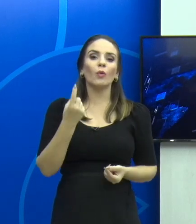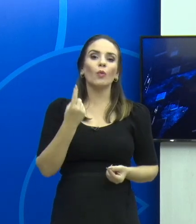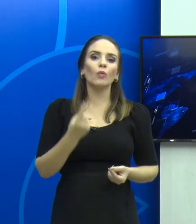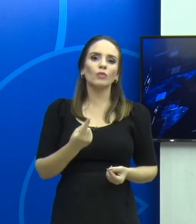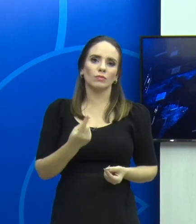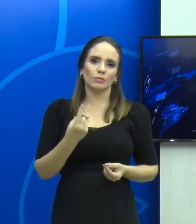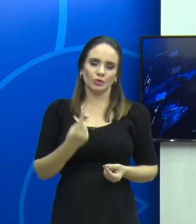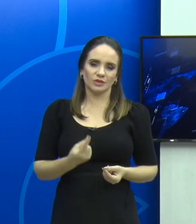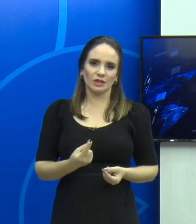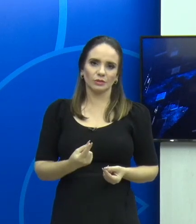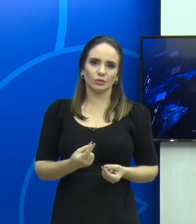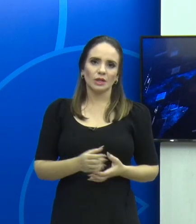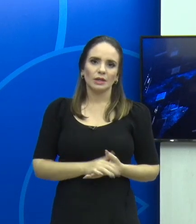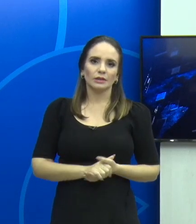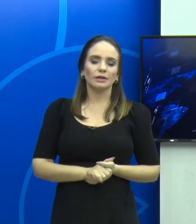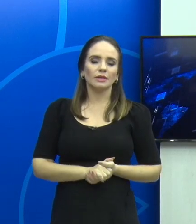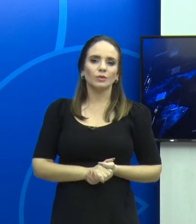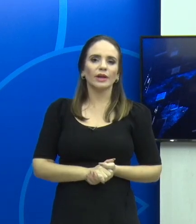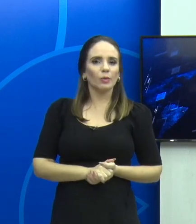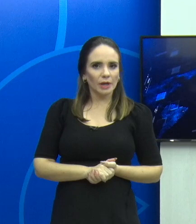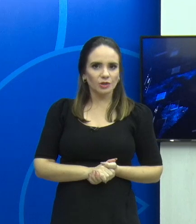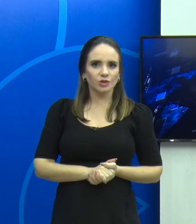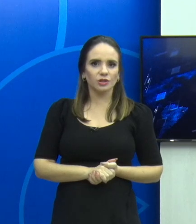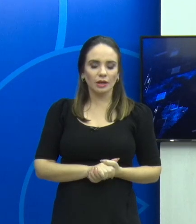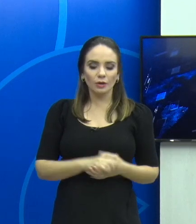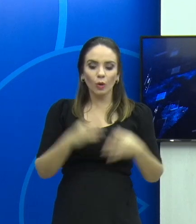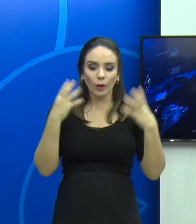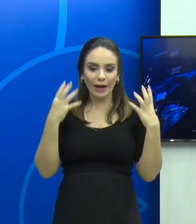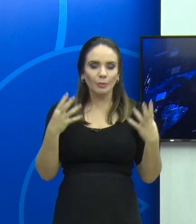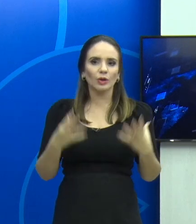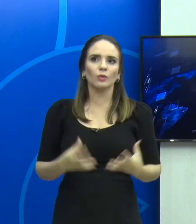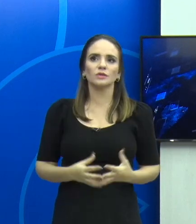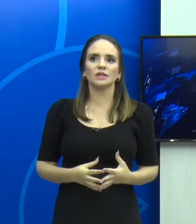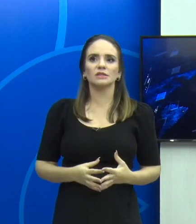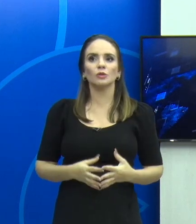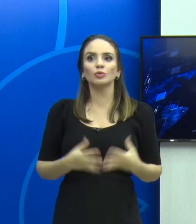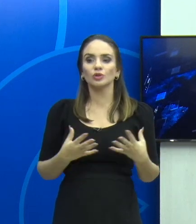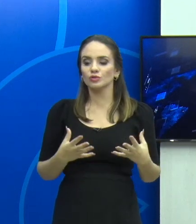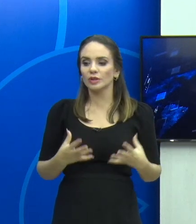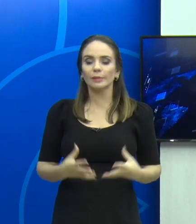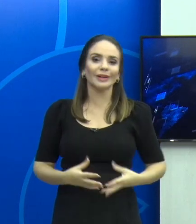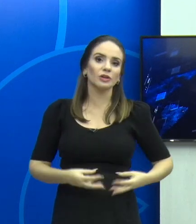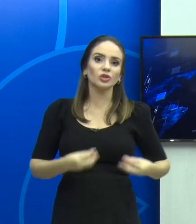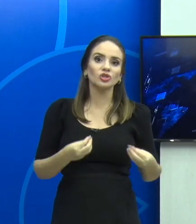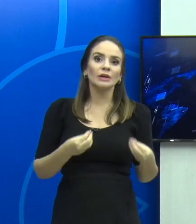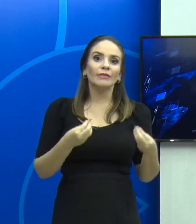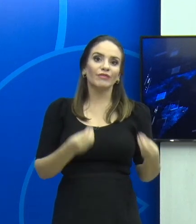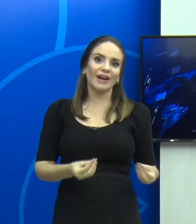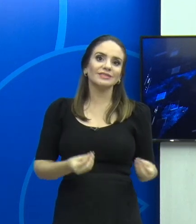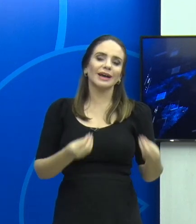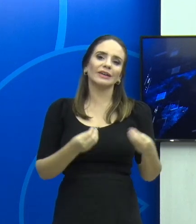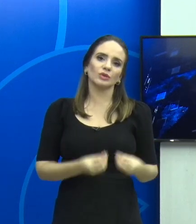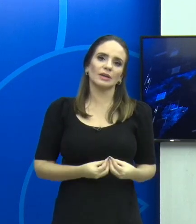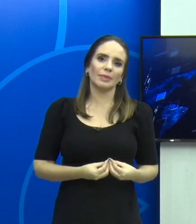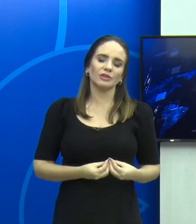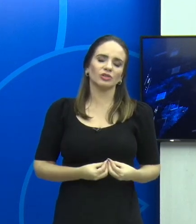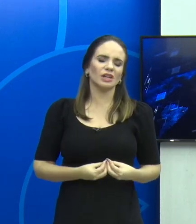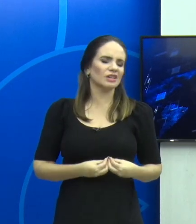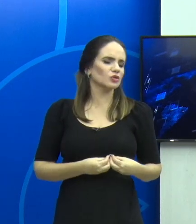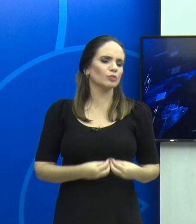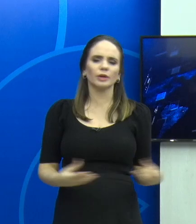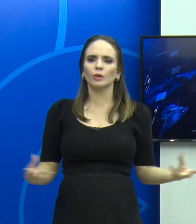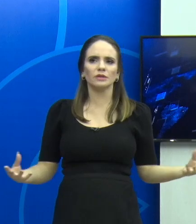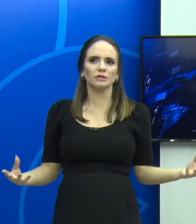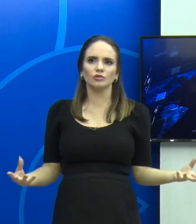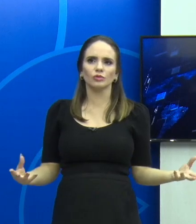ideal é um por cento então realmente a gente tem que colocar a mão na consciência um puxão de orelha para que a gente faça a nossa